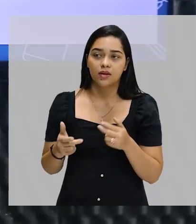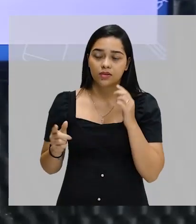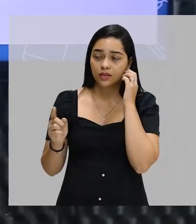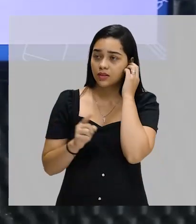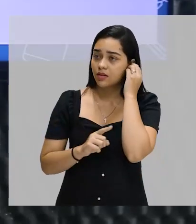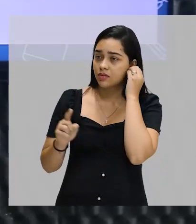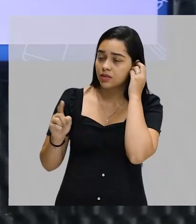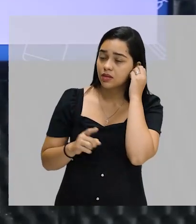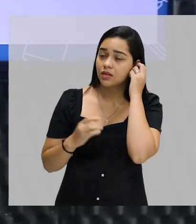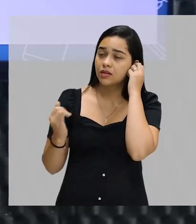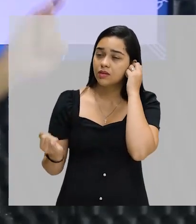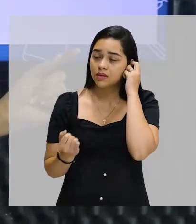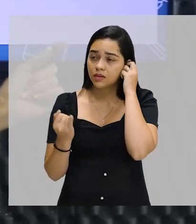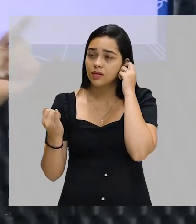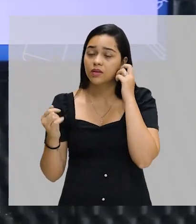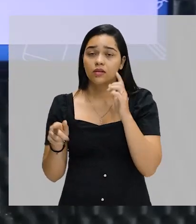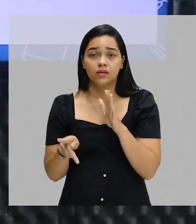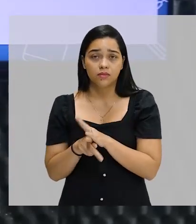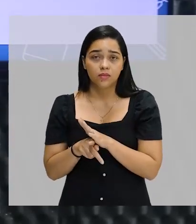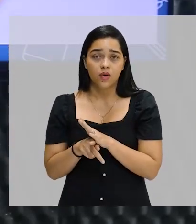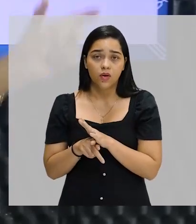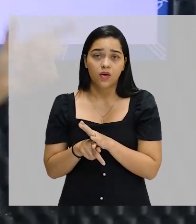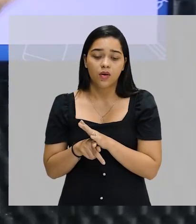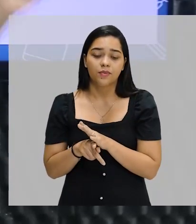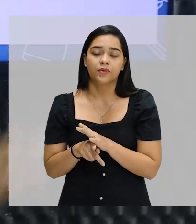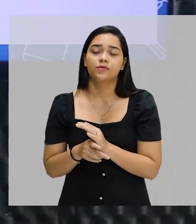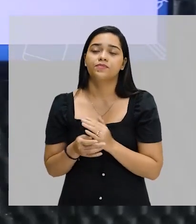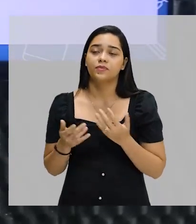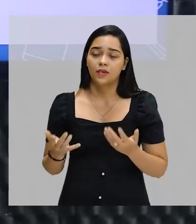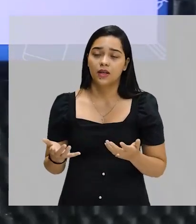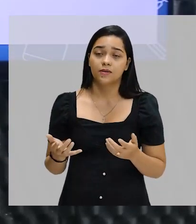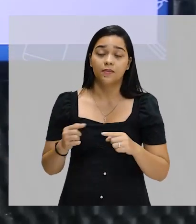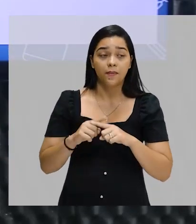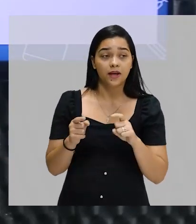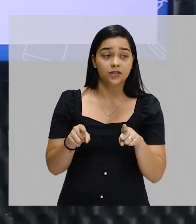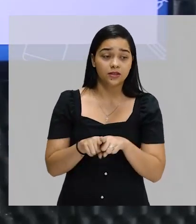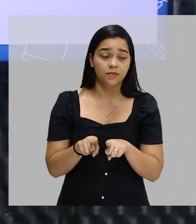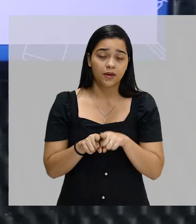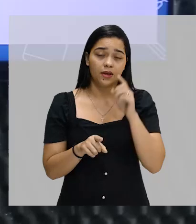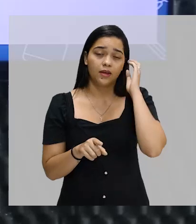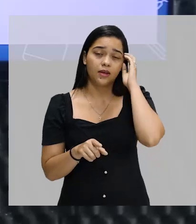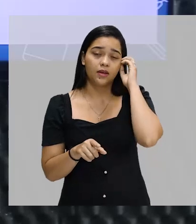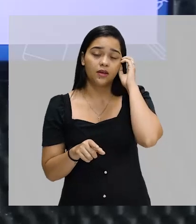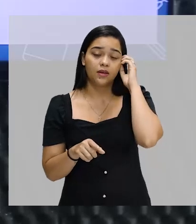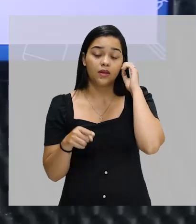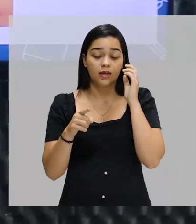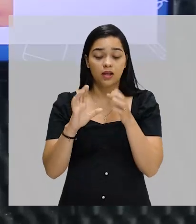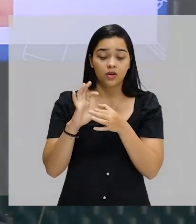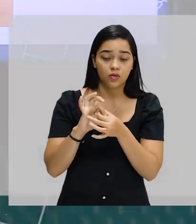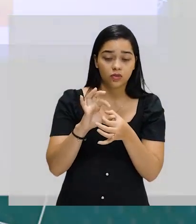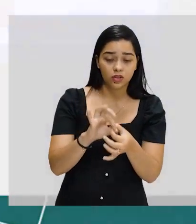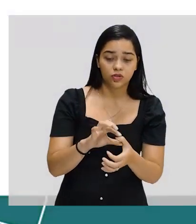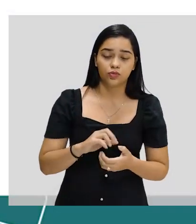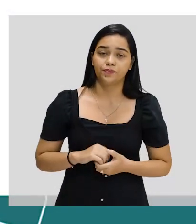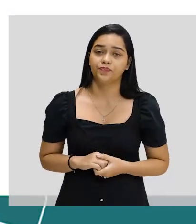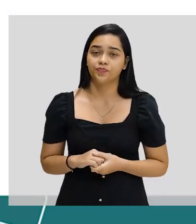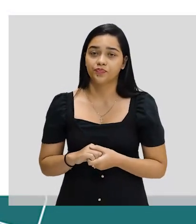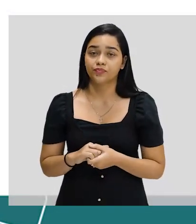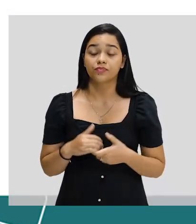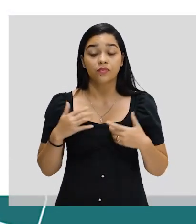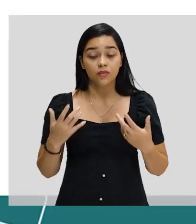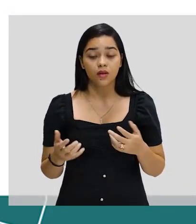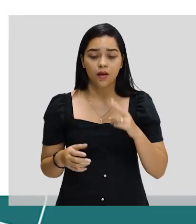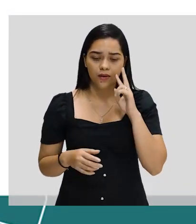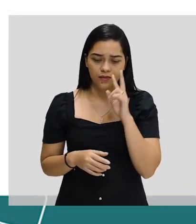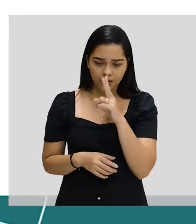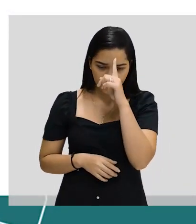são essencialmente aquela classe, mas tem função naquele contexto, tá bom? Olha a